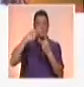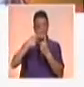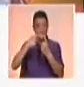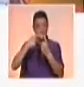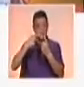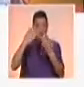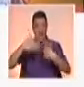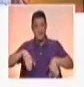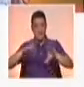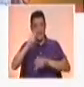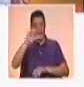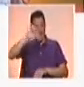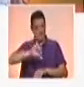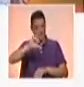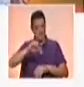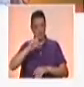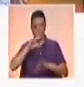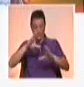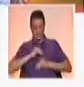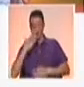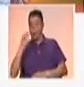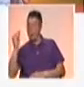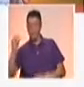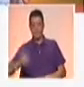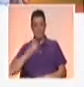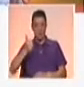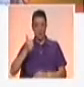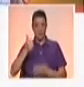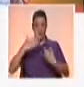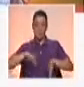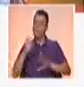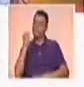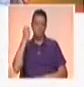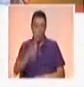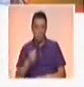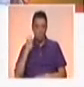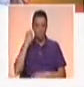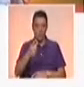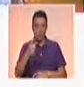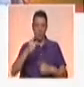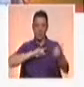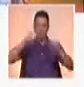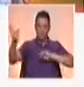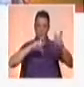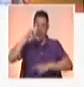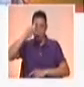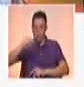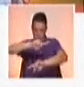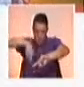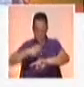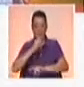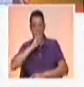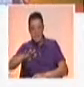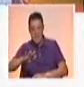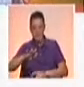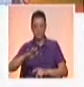escolas que estarão equipadas, em princípio, para poder receber esses alunos melhores. Mas que são poucas. Mas que são muito poucas. E obrigam as locações de mais de uma hora de manhã Diga, e mais de uma Isabel, hora.